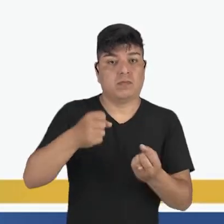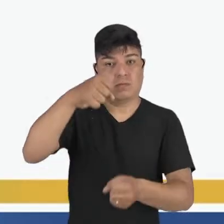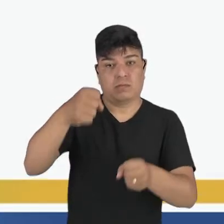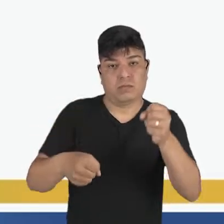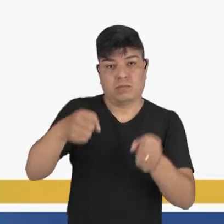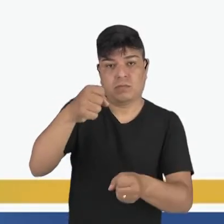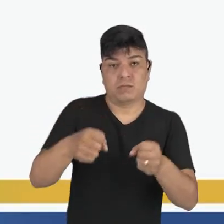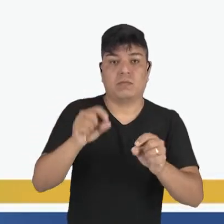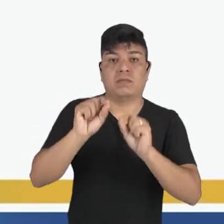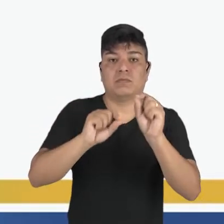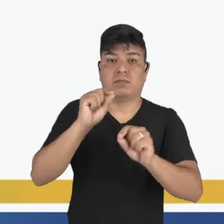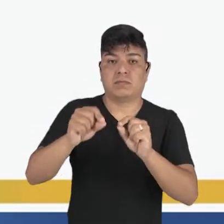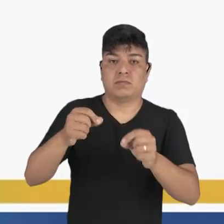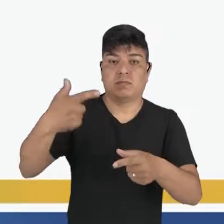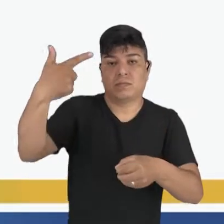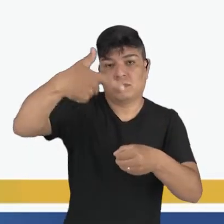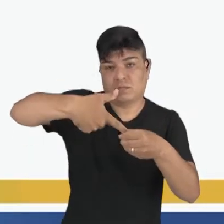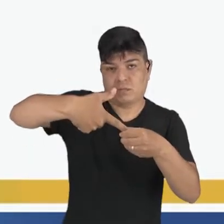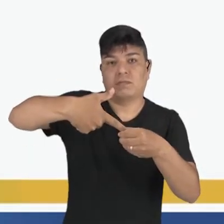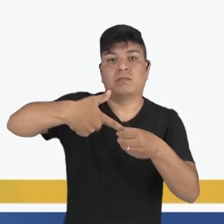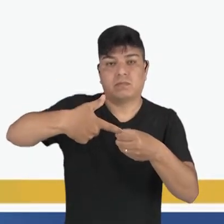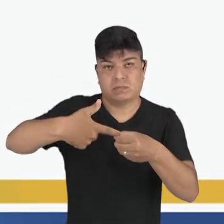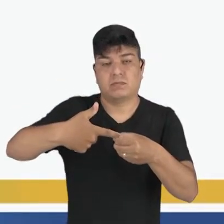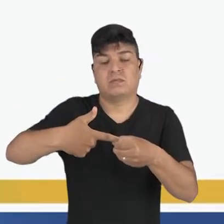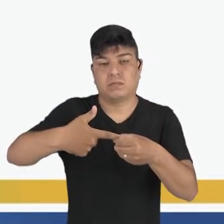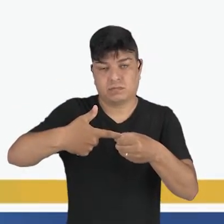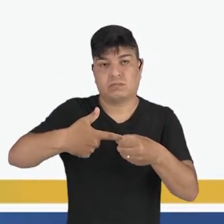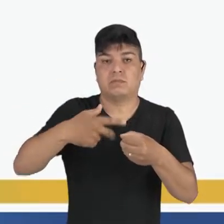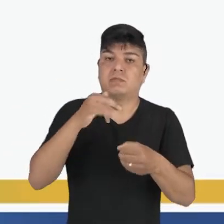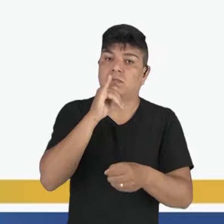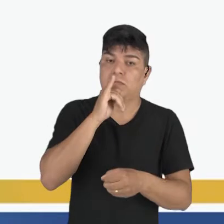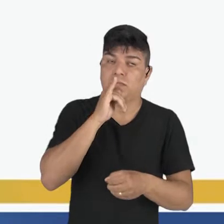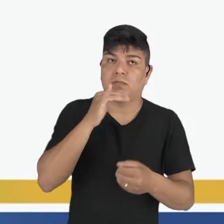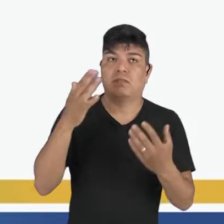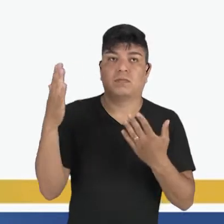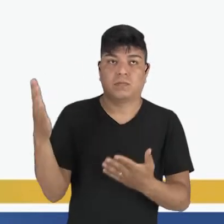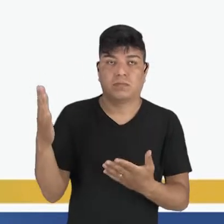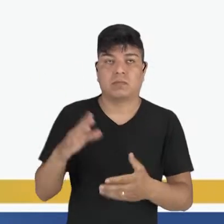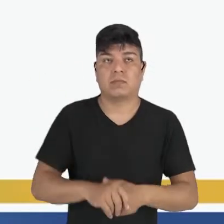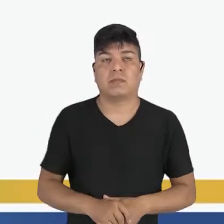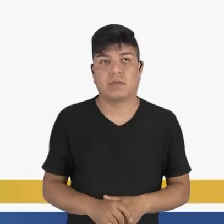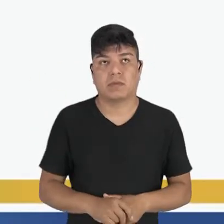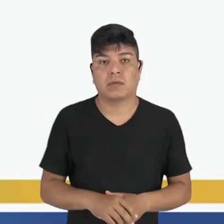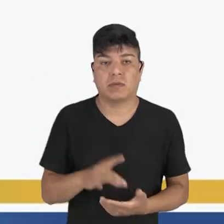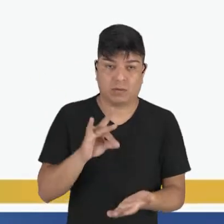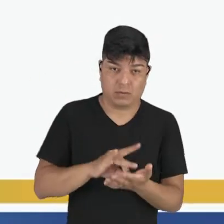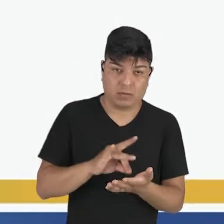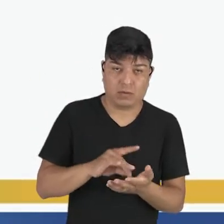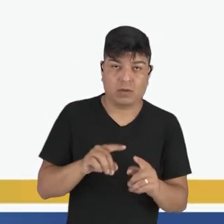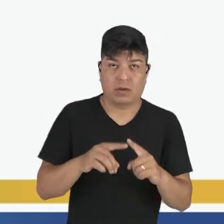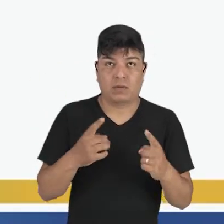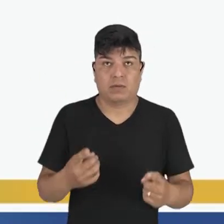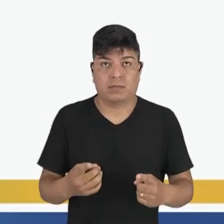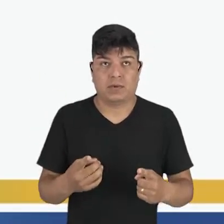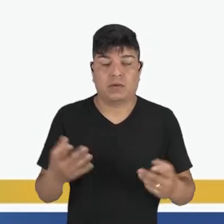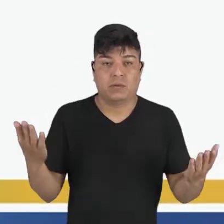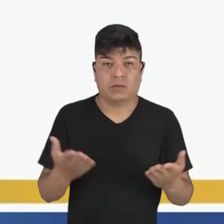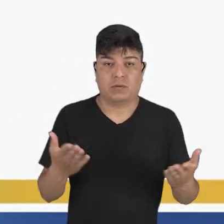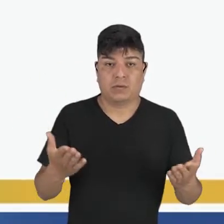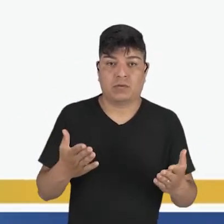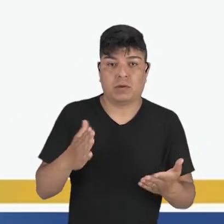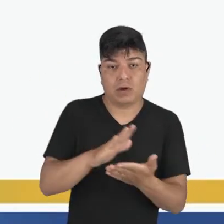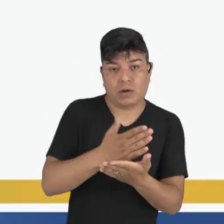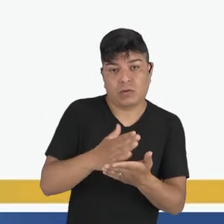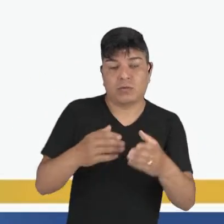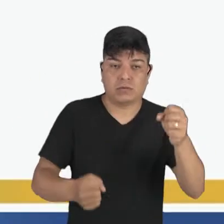automóveis movidos à queima de derivados de combustíveis fósseis, a gasolina, por exemplo, né? Então, é uma realidade, né? Hoje, a